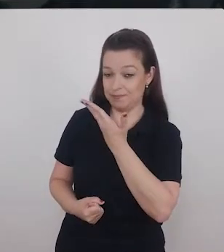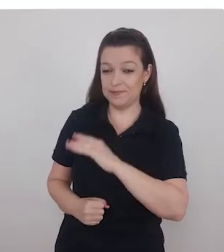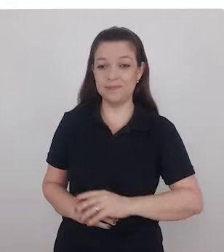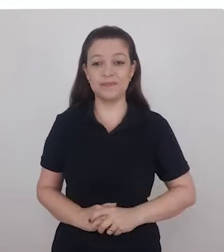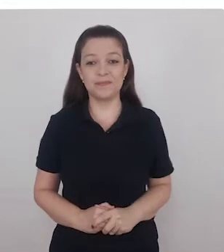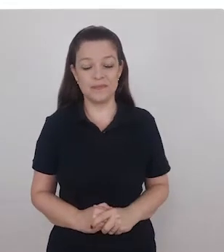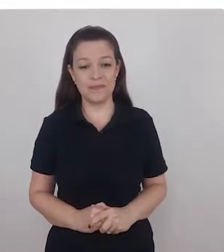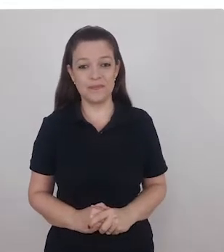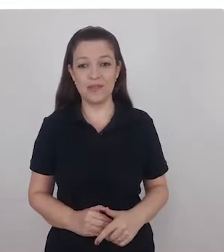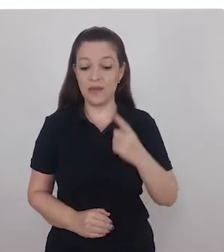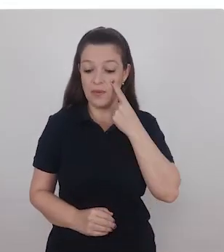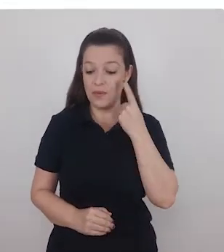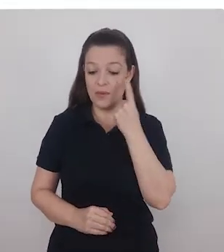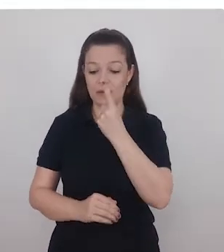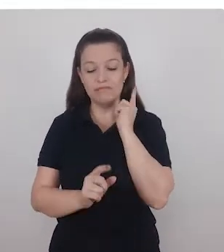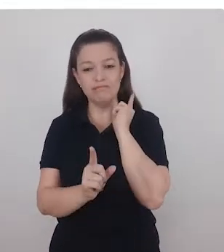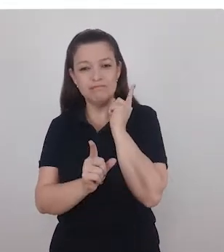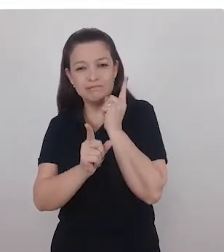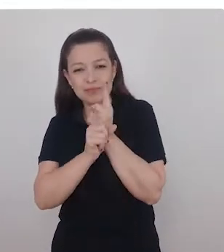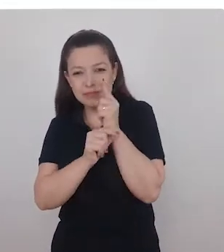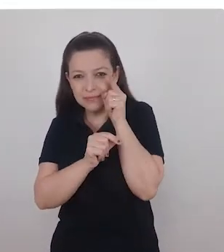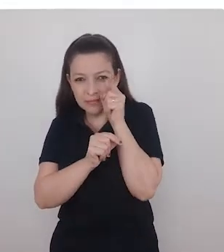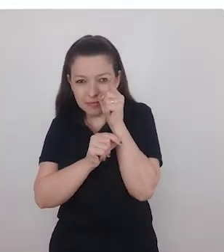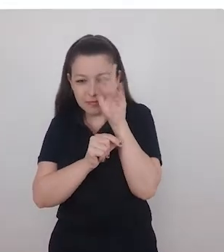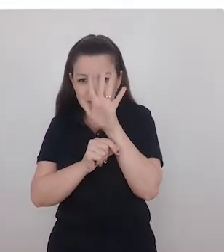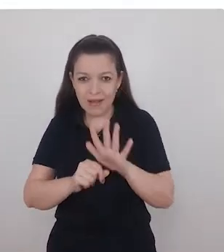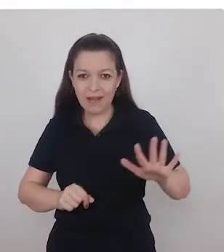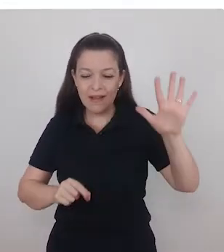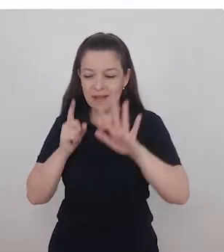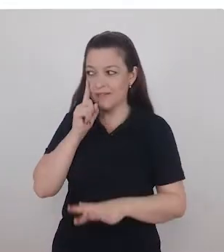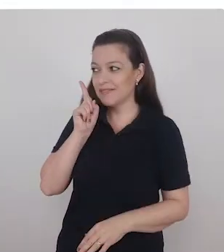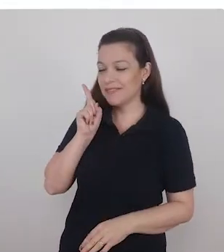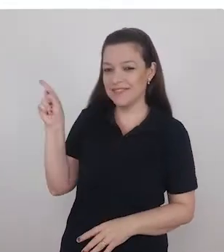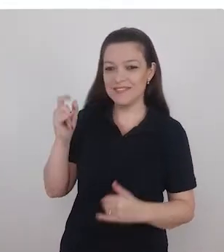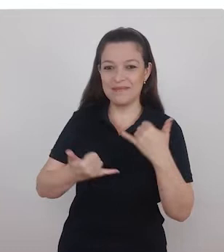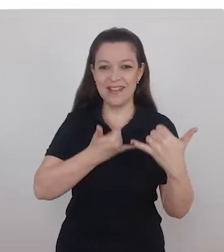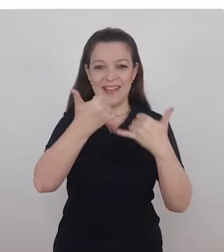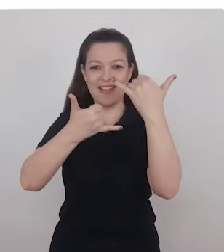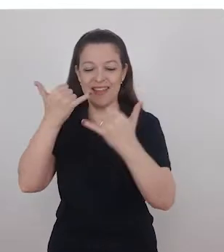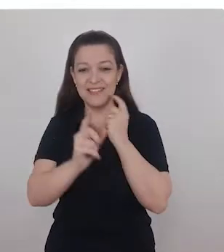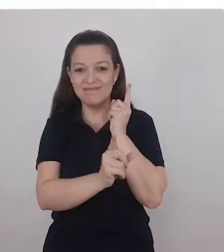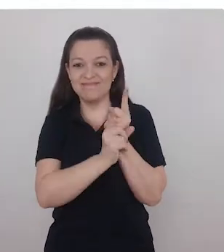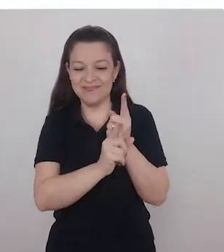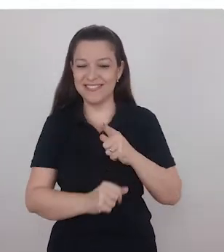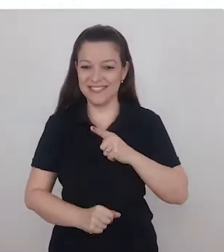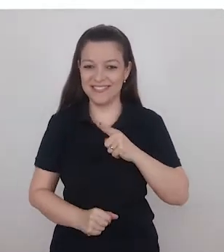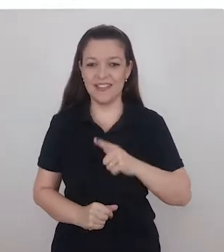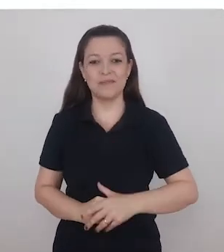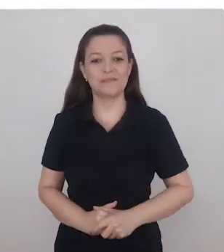resposta? Está ali no meio de todos aqueles brinquedos, não é